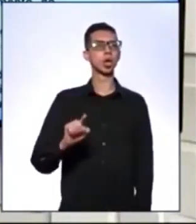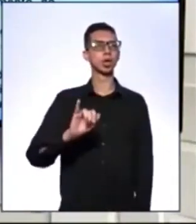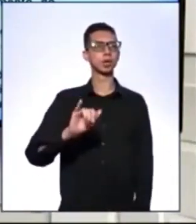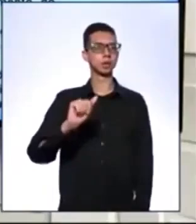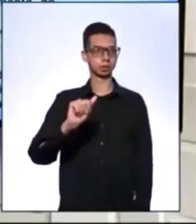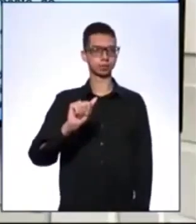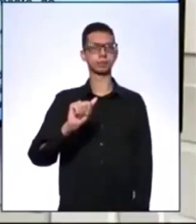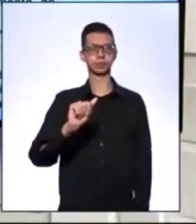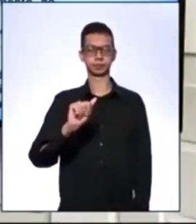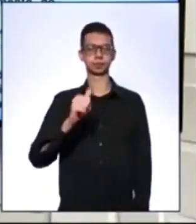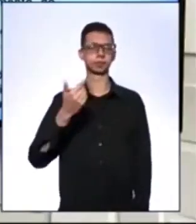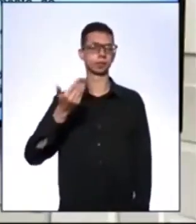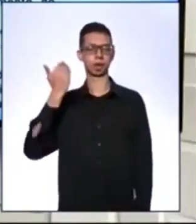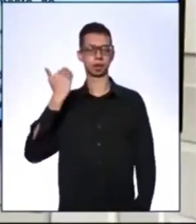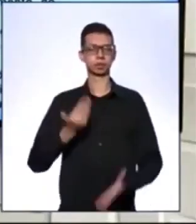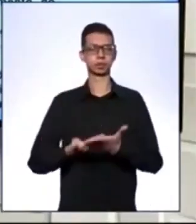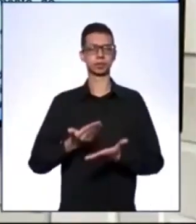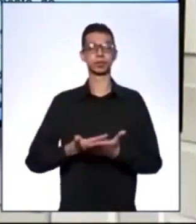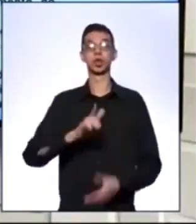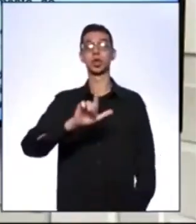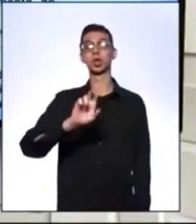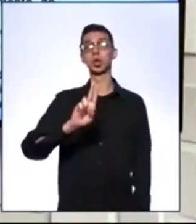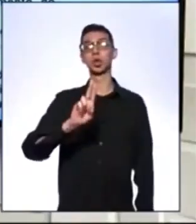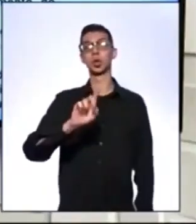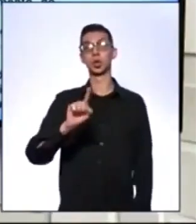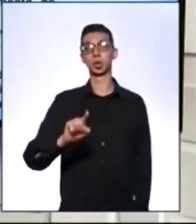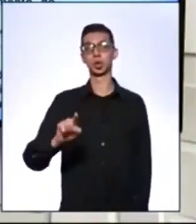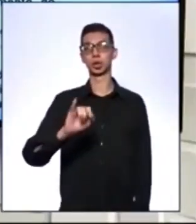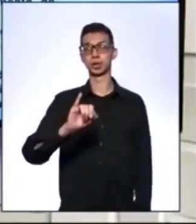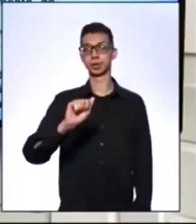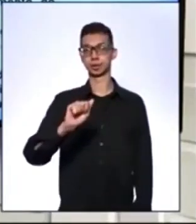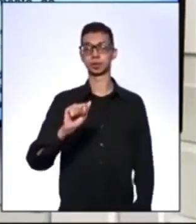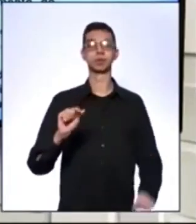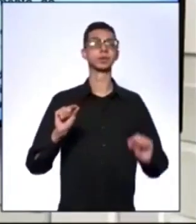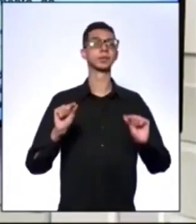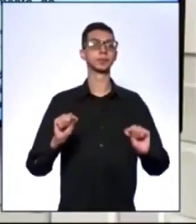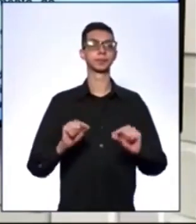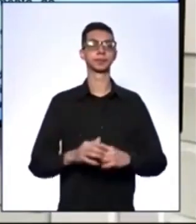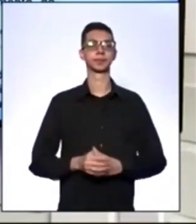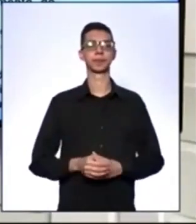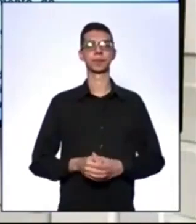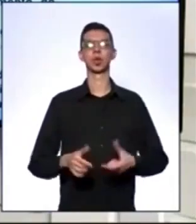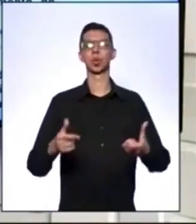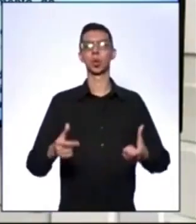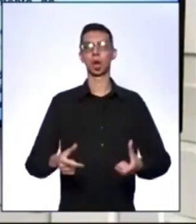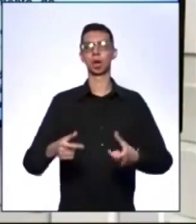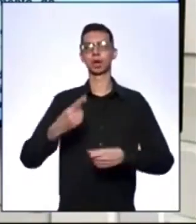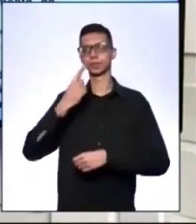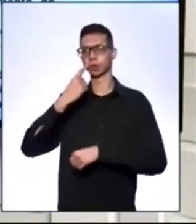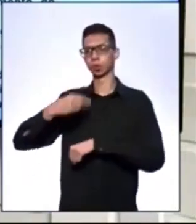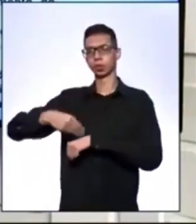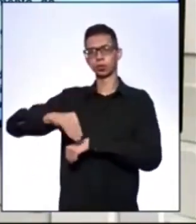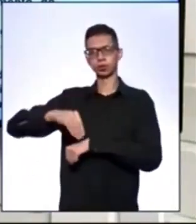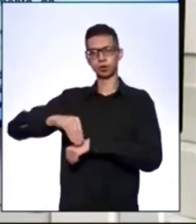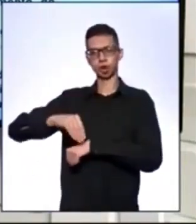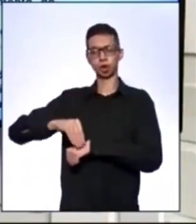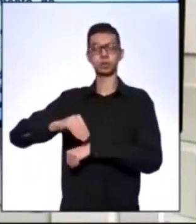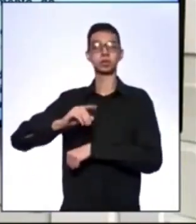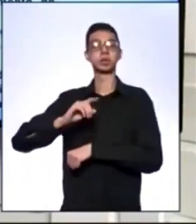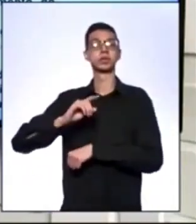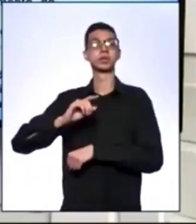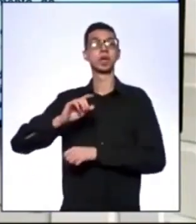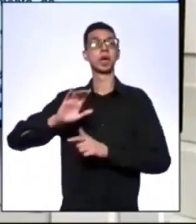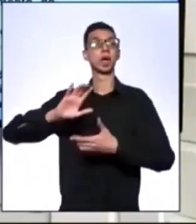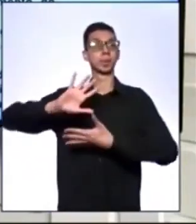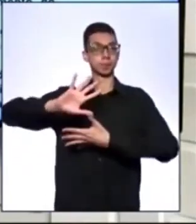Em outro encontro nosso, falamos da Luzia. Luzia, um fóssil encontrado aqui na América, Minas Gerais,